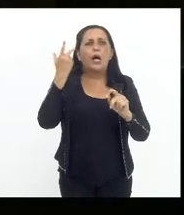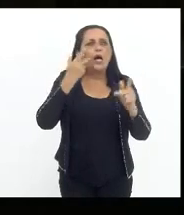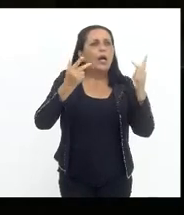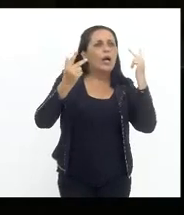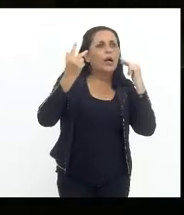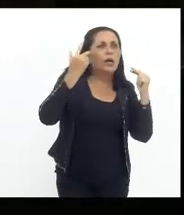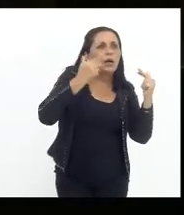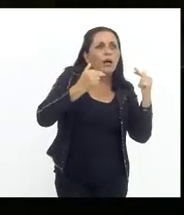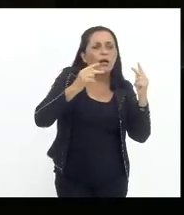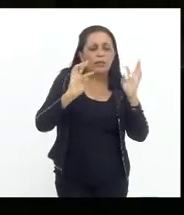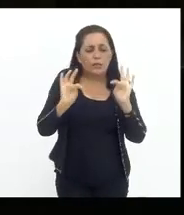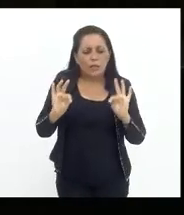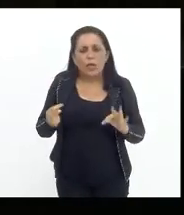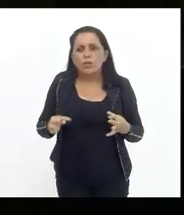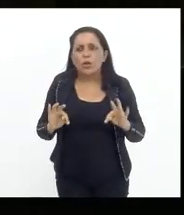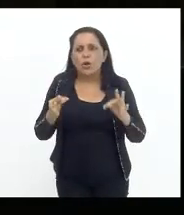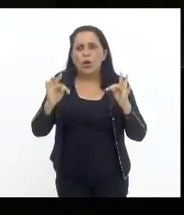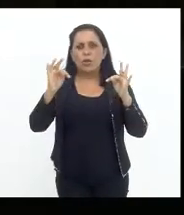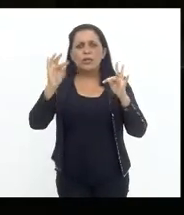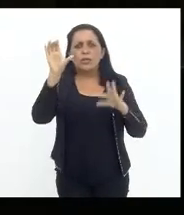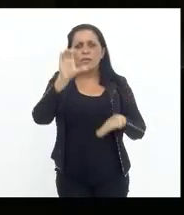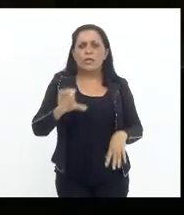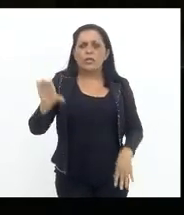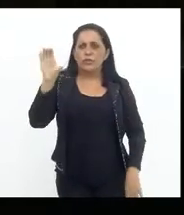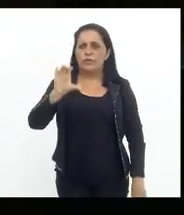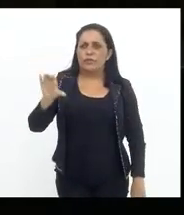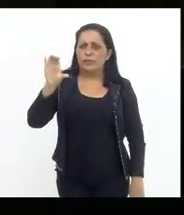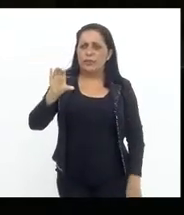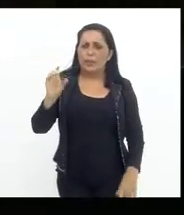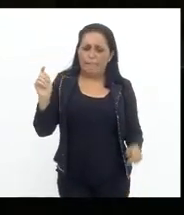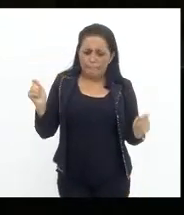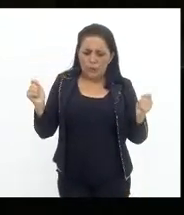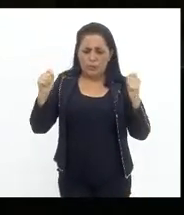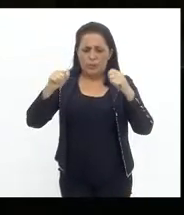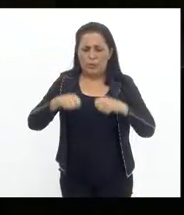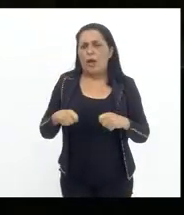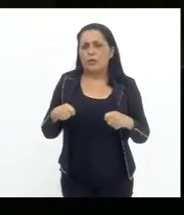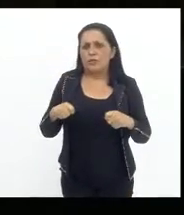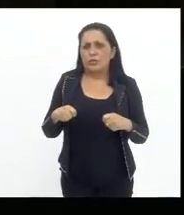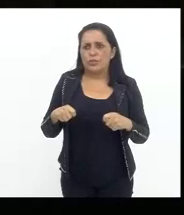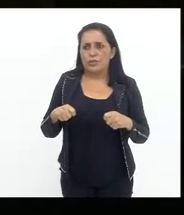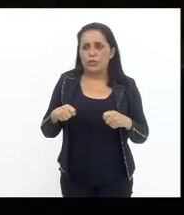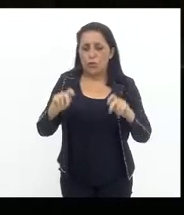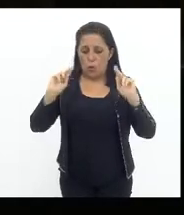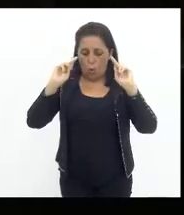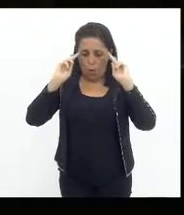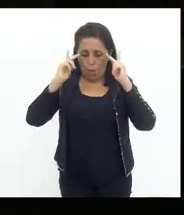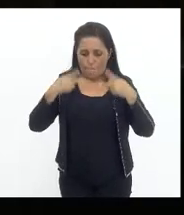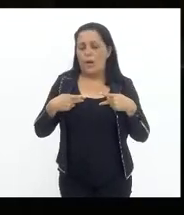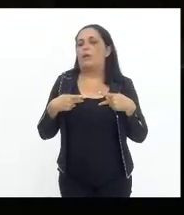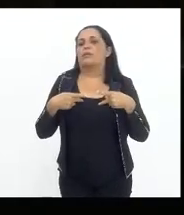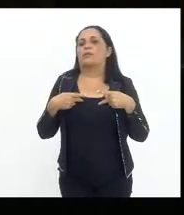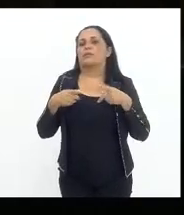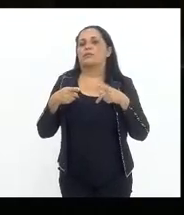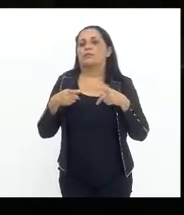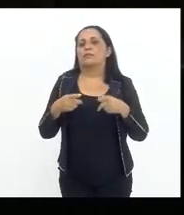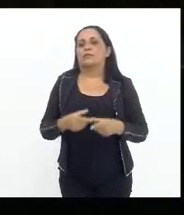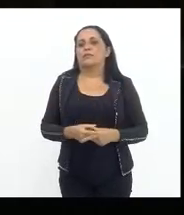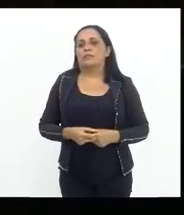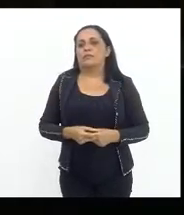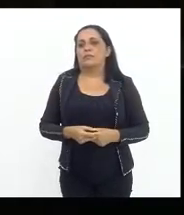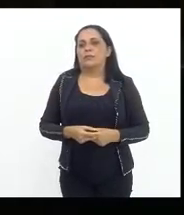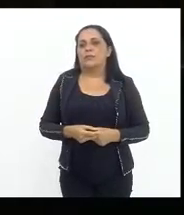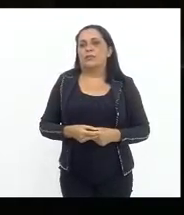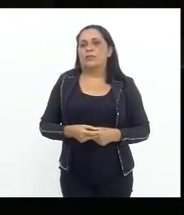tecnológicas, das possibilidades científicas, das possibilidades humanas e